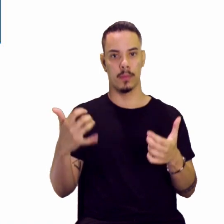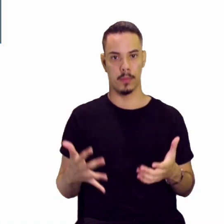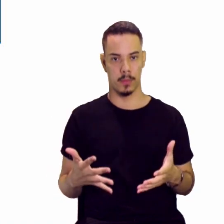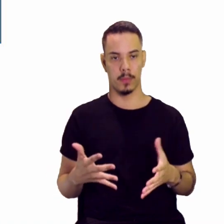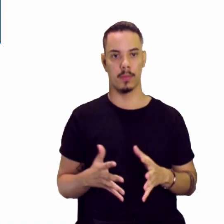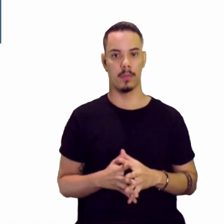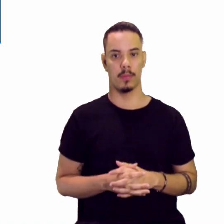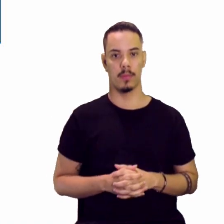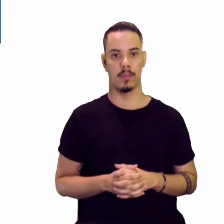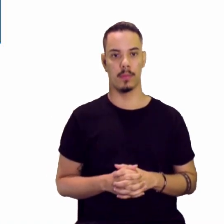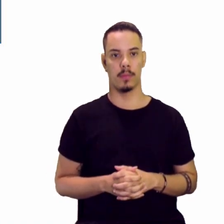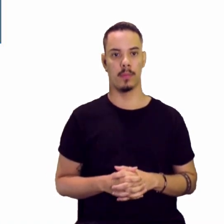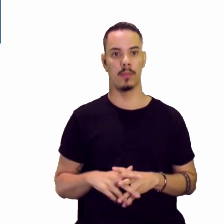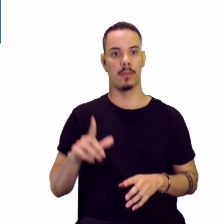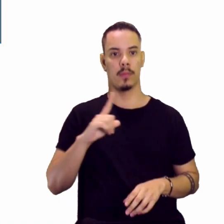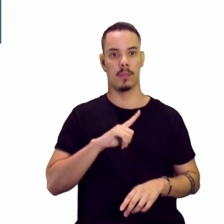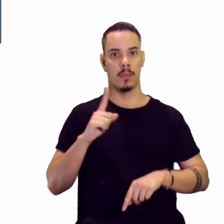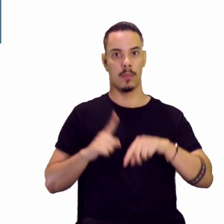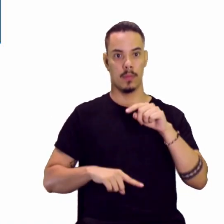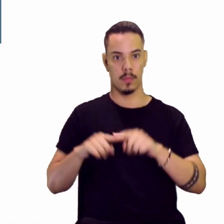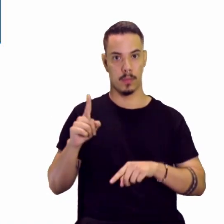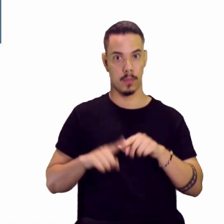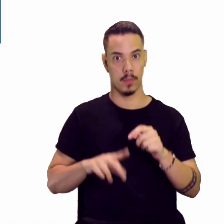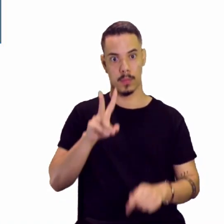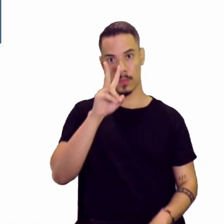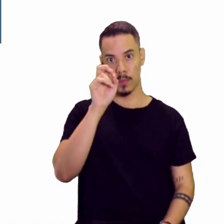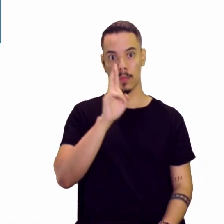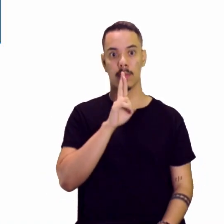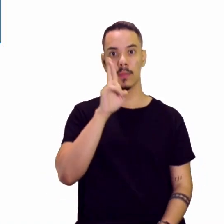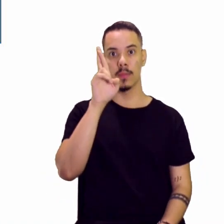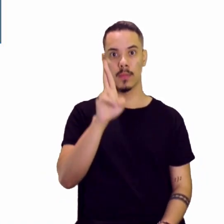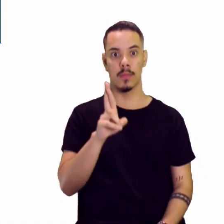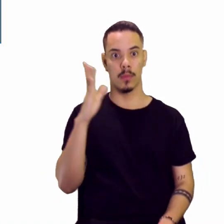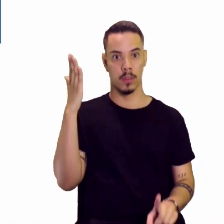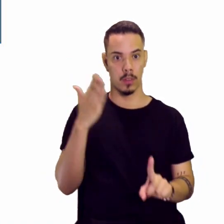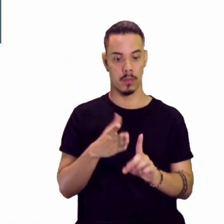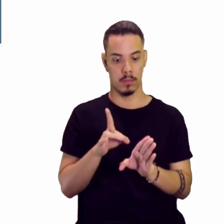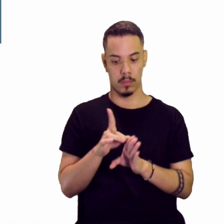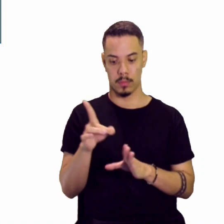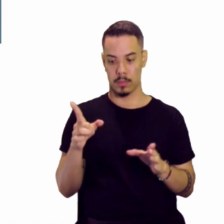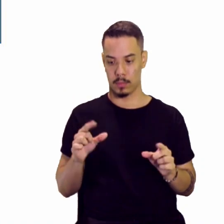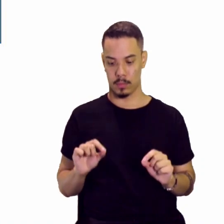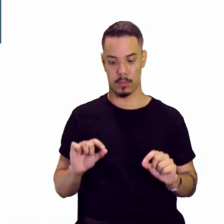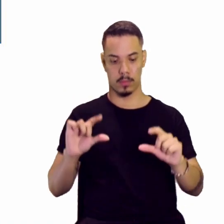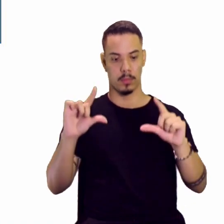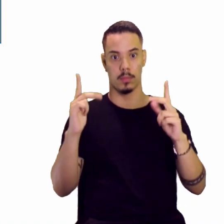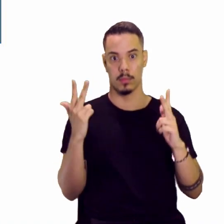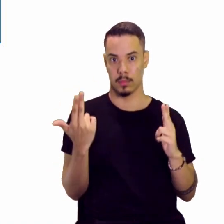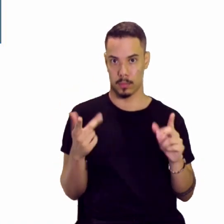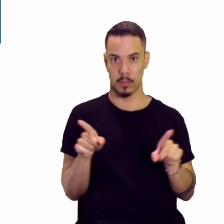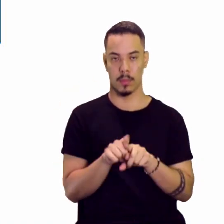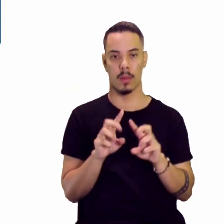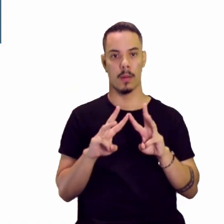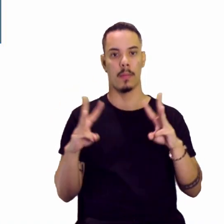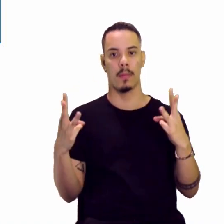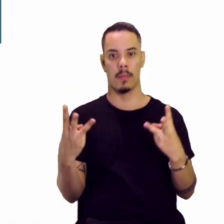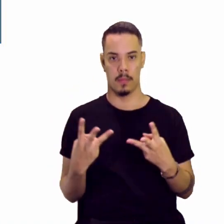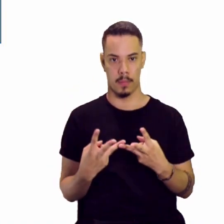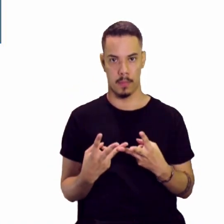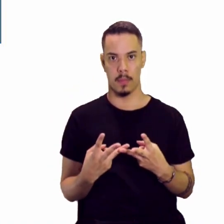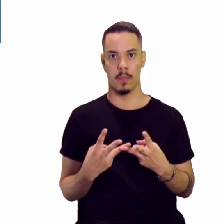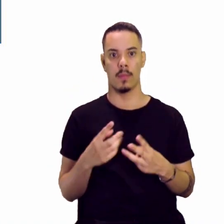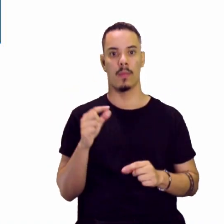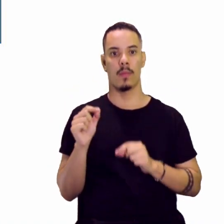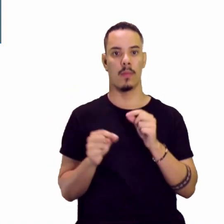ó, esse produto aqui, ó, força resultante é diretamente proporcional à massa e diretamente